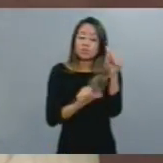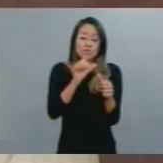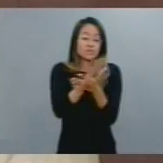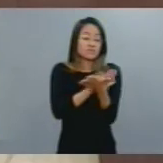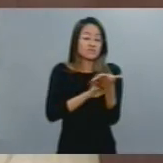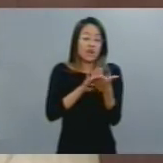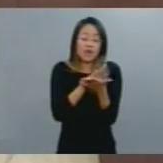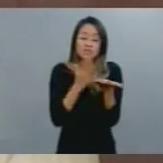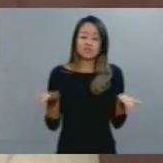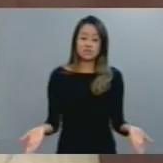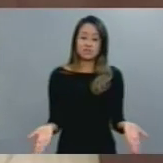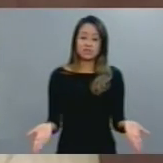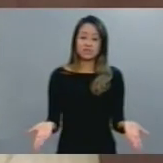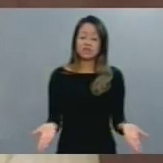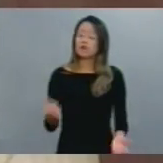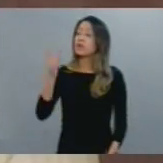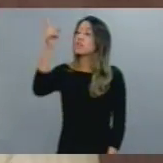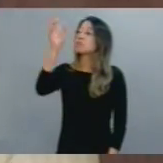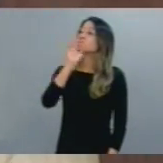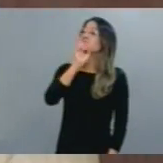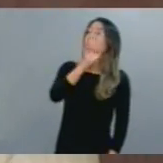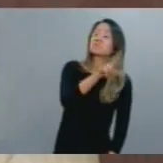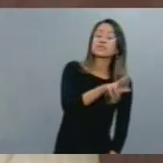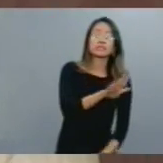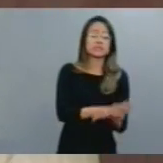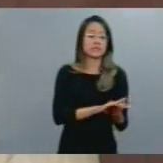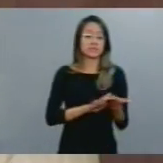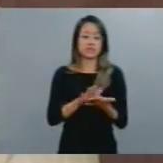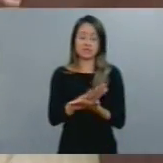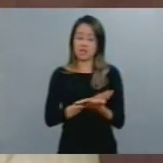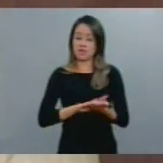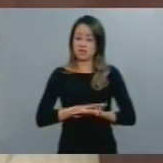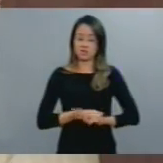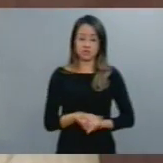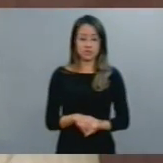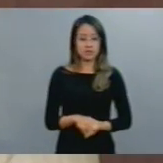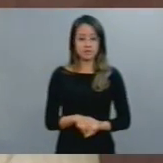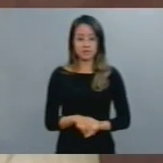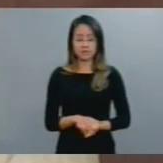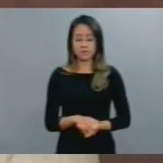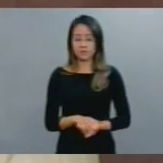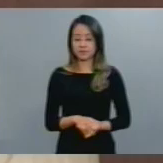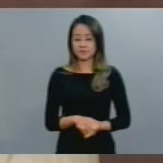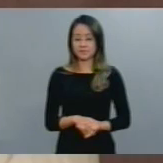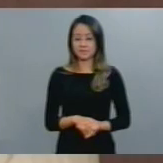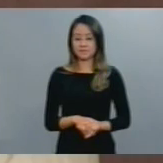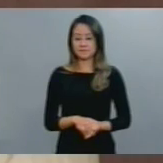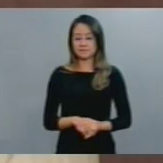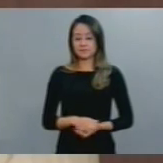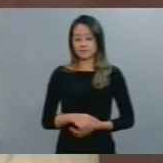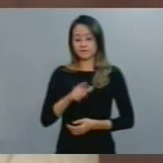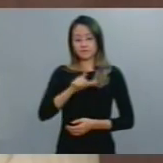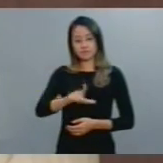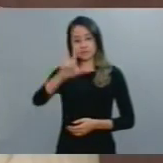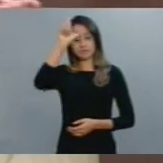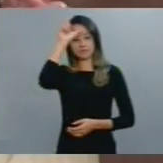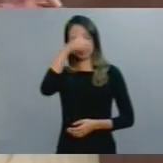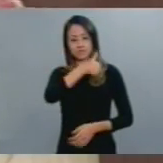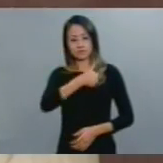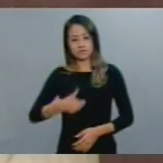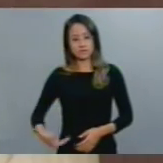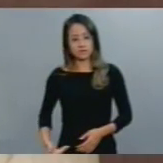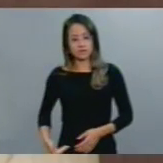política econômica, não faz autocrítica, partido que lidera o governo,